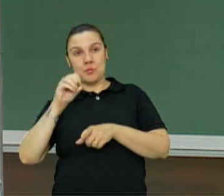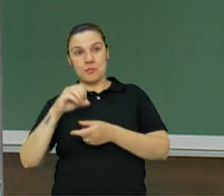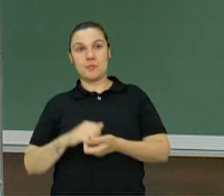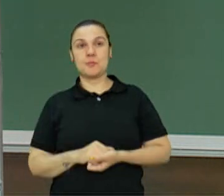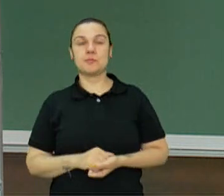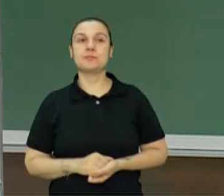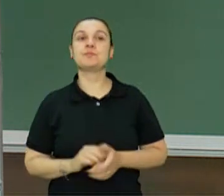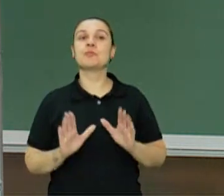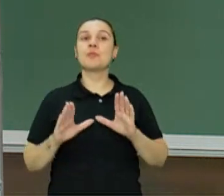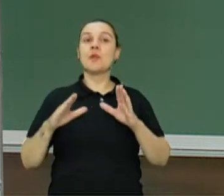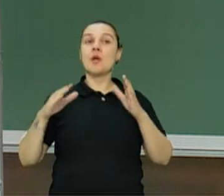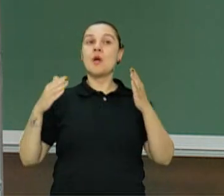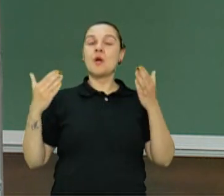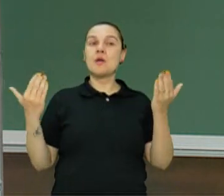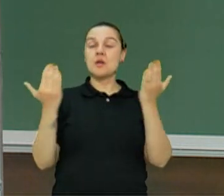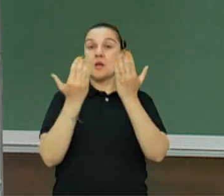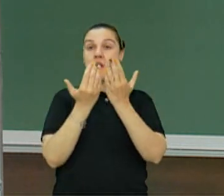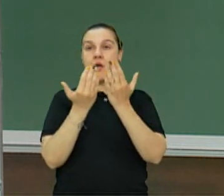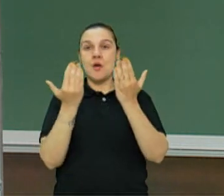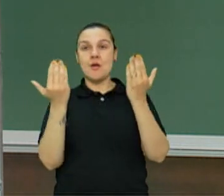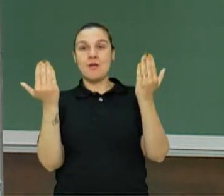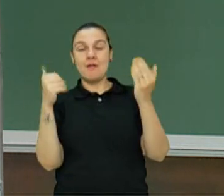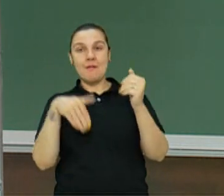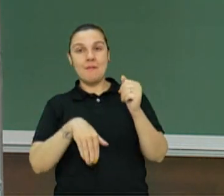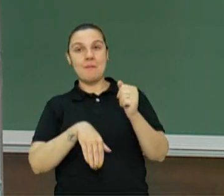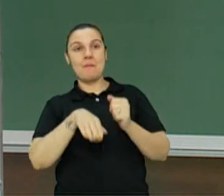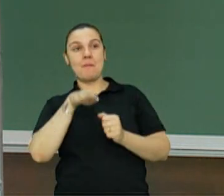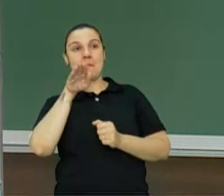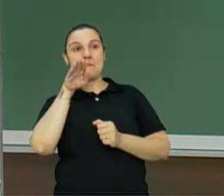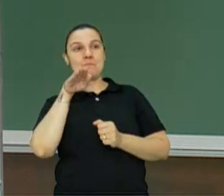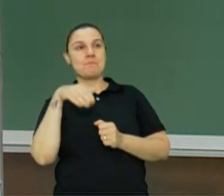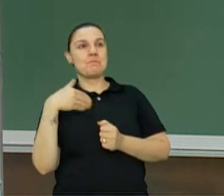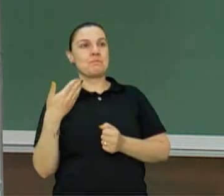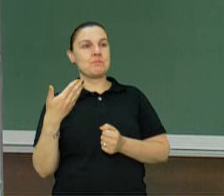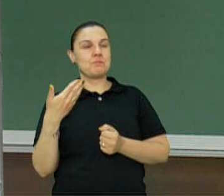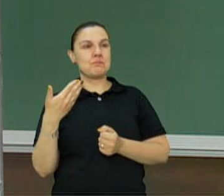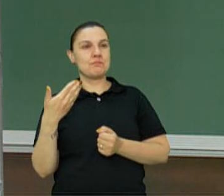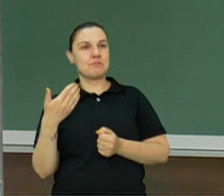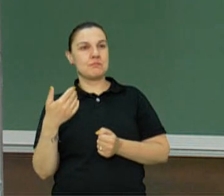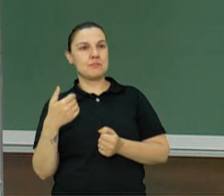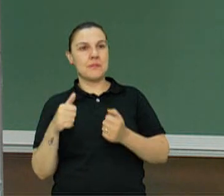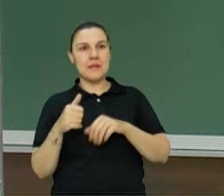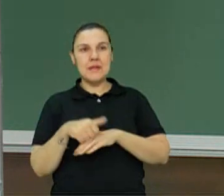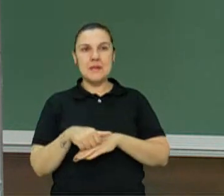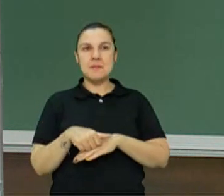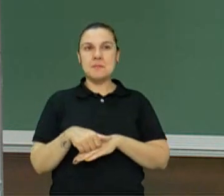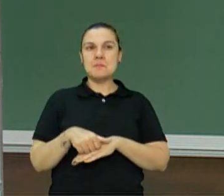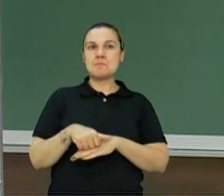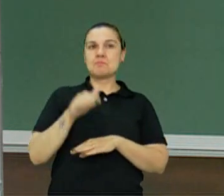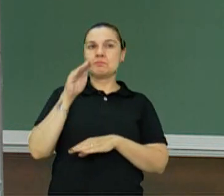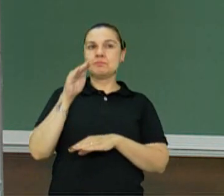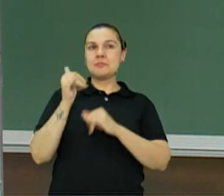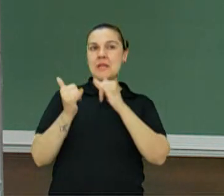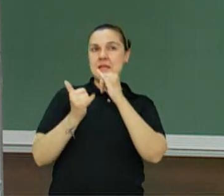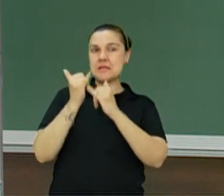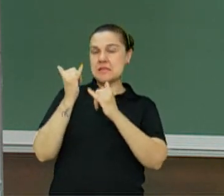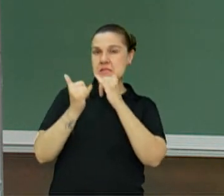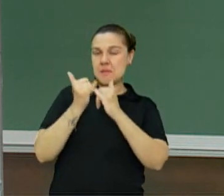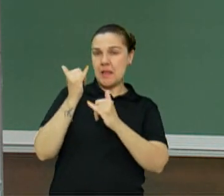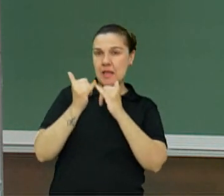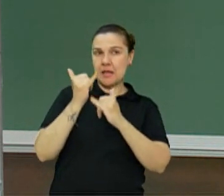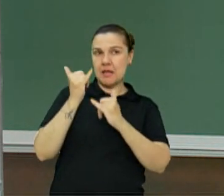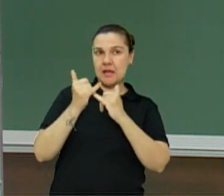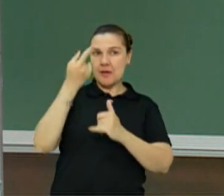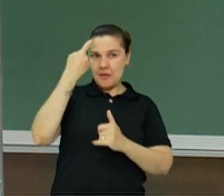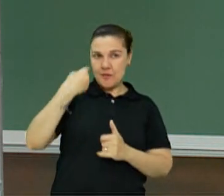aqui, qual é aquele que tem maior, não vou dizer parentesco, mas qual é aquele que tem maior